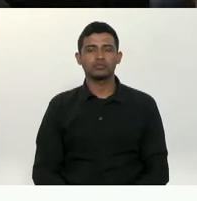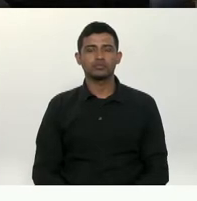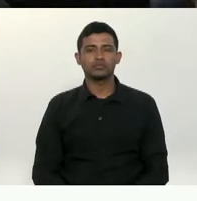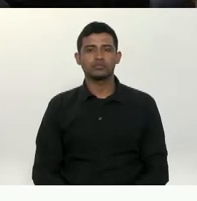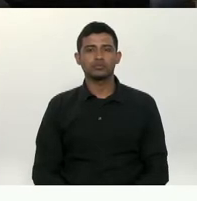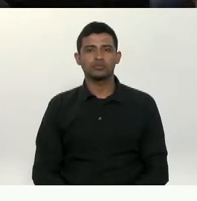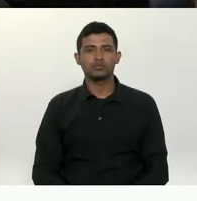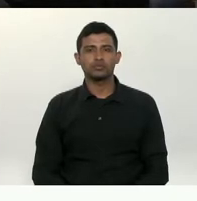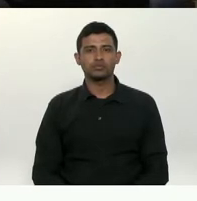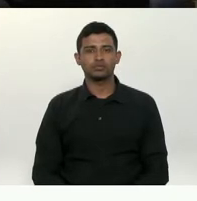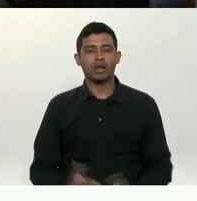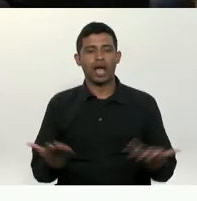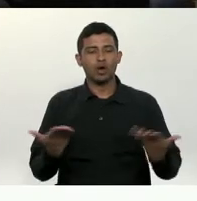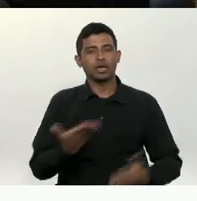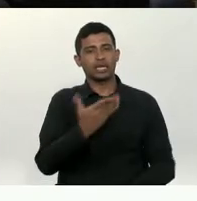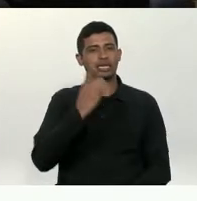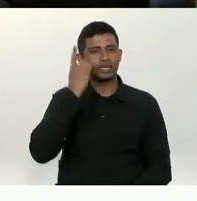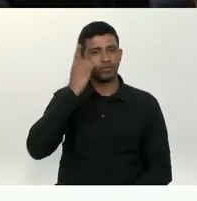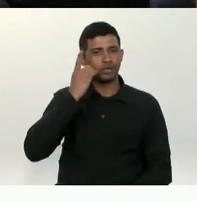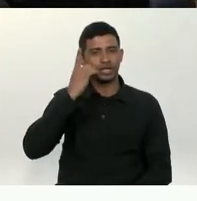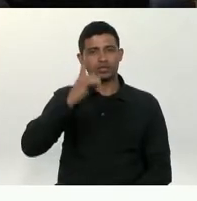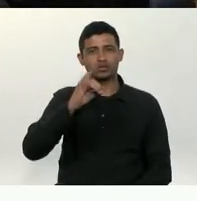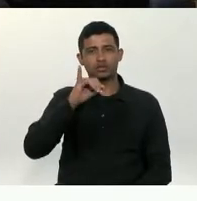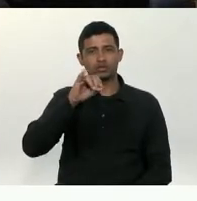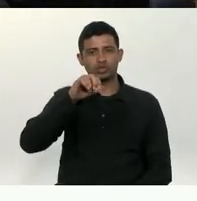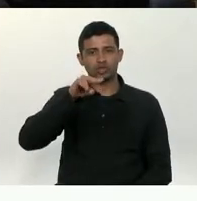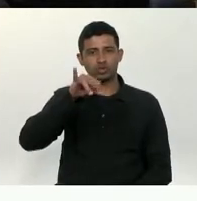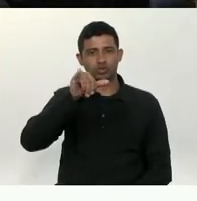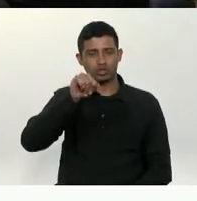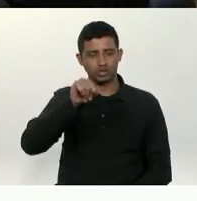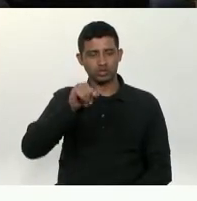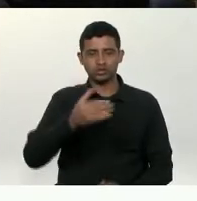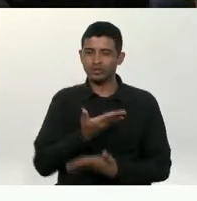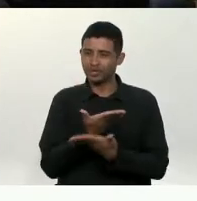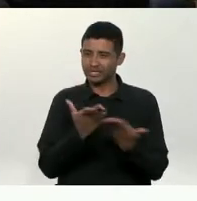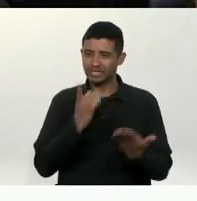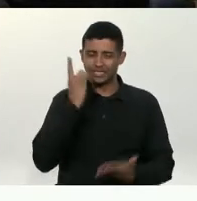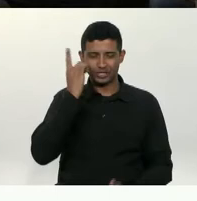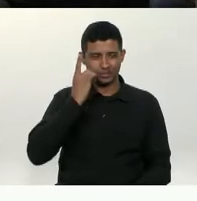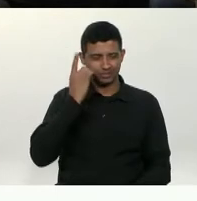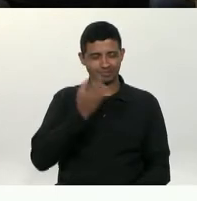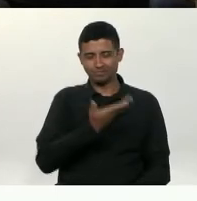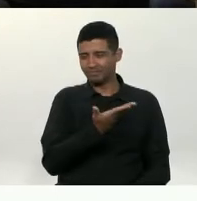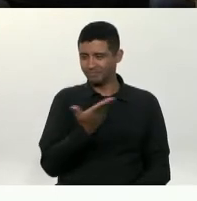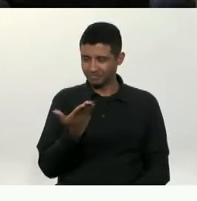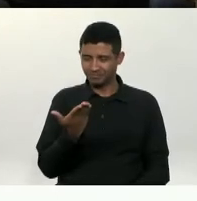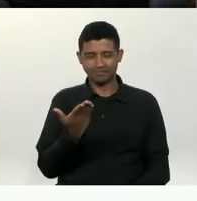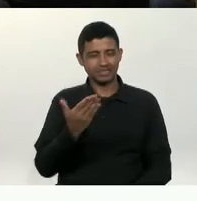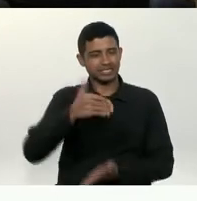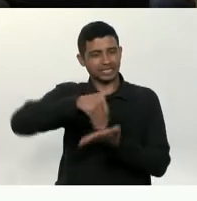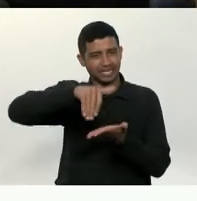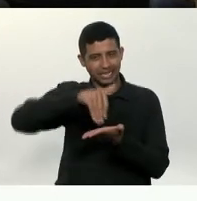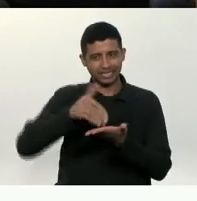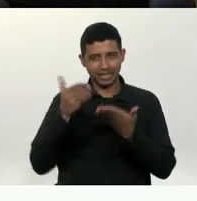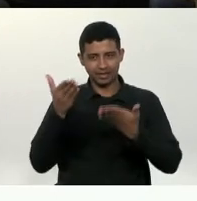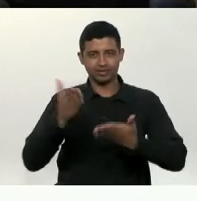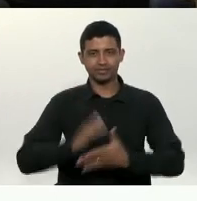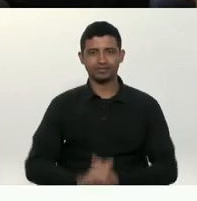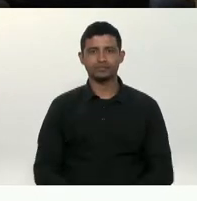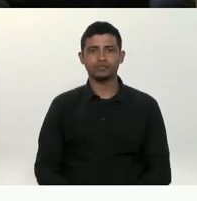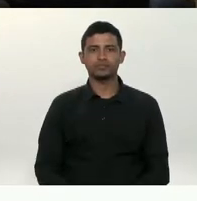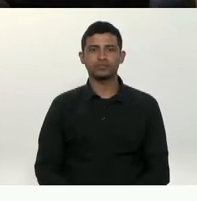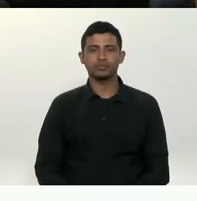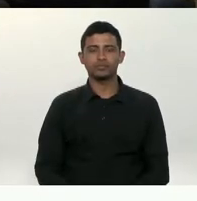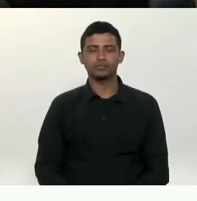Satisfeito. Palavra ao deputado Dionísio Lins. Senhor presidente, senhoras e senhores parlamentares, senhor secretário, eu